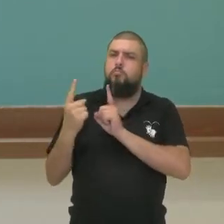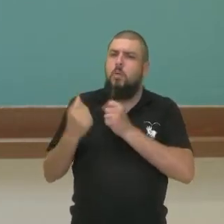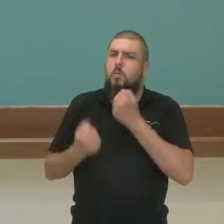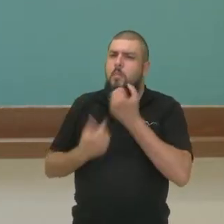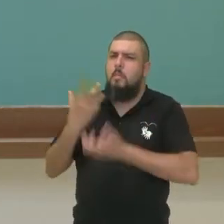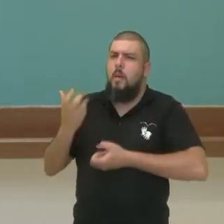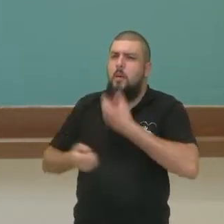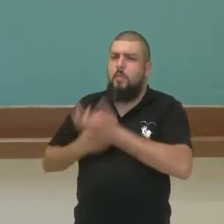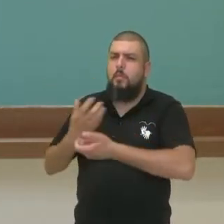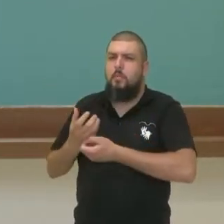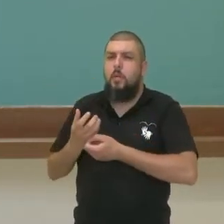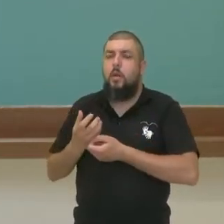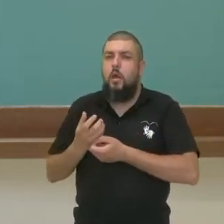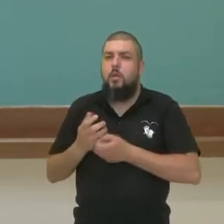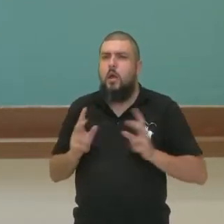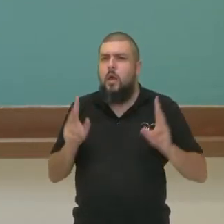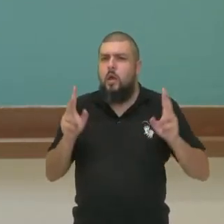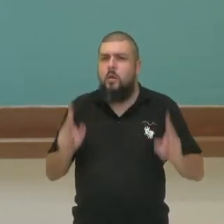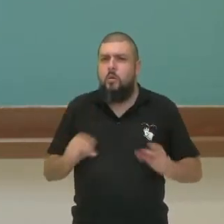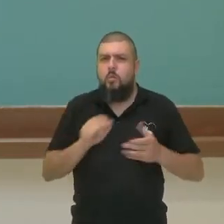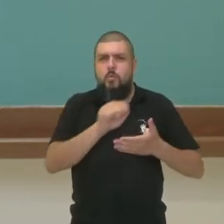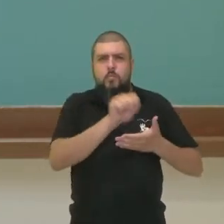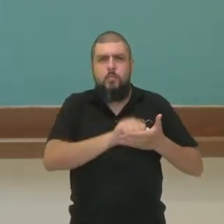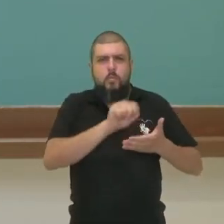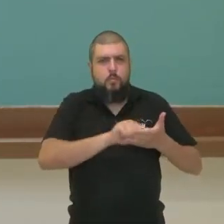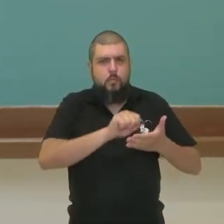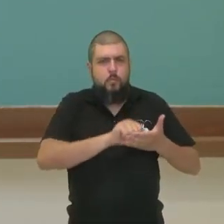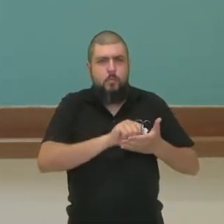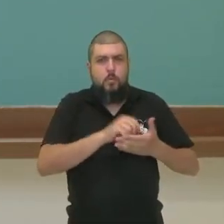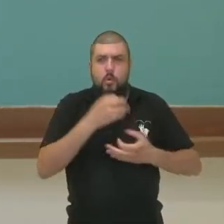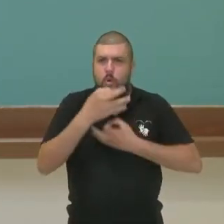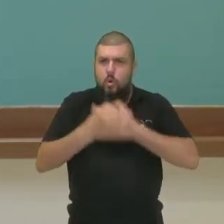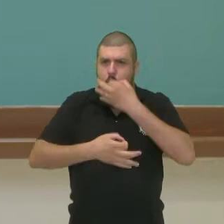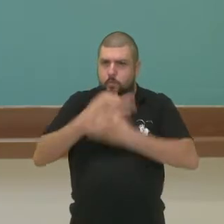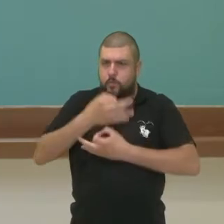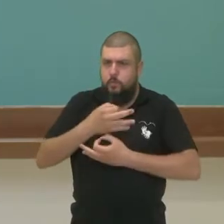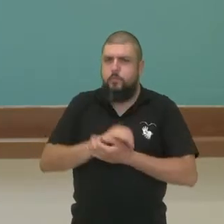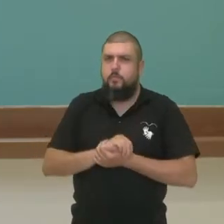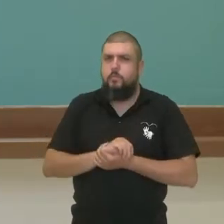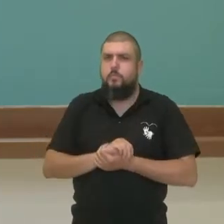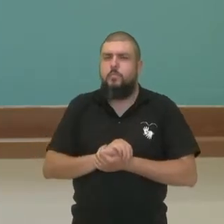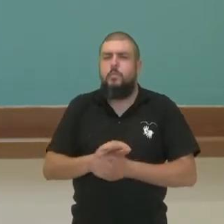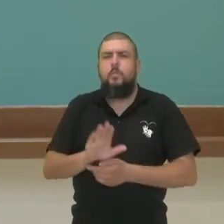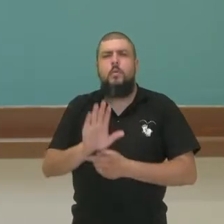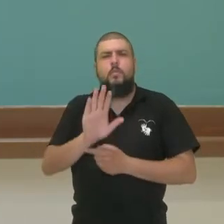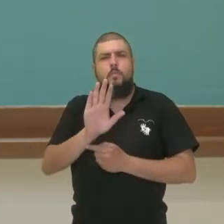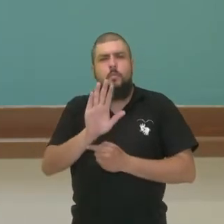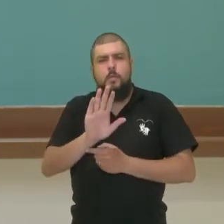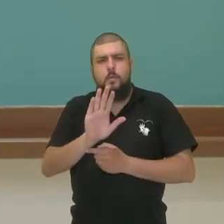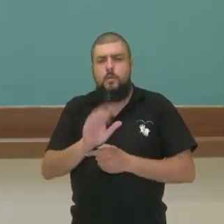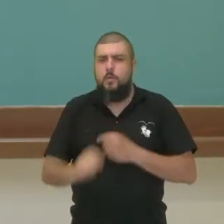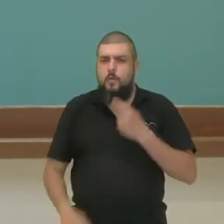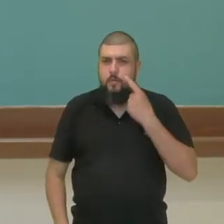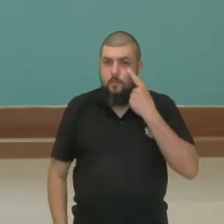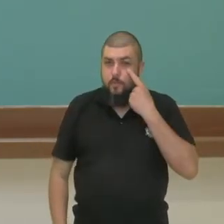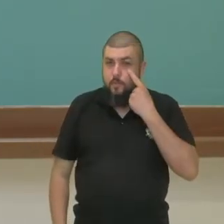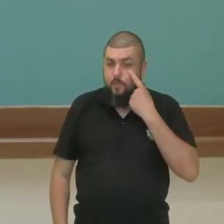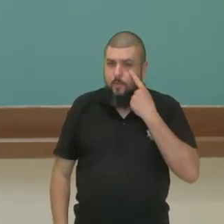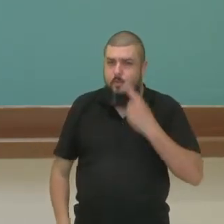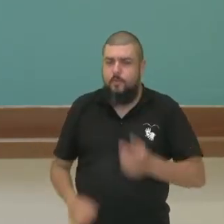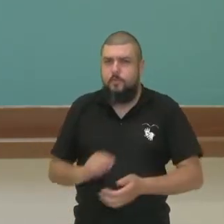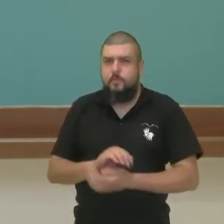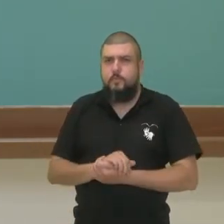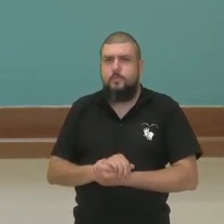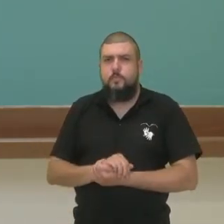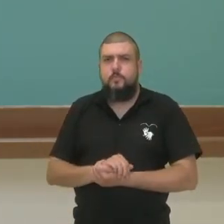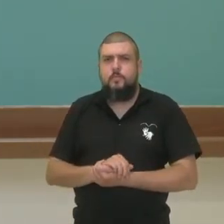cultural, e, claro, trazer um ponto de vista. Mas espera um pouquinho aí. Vamos ver aqui, olha.